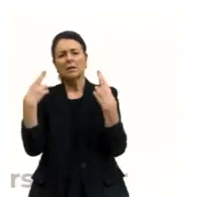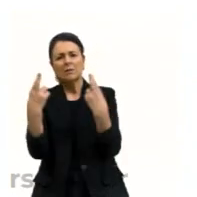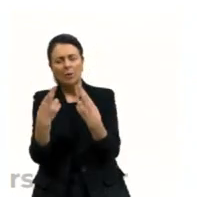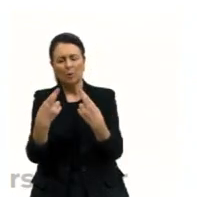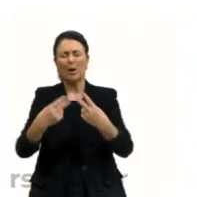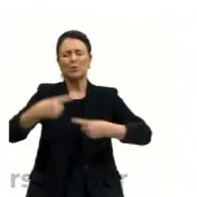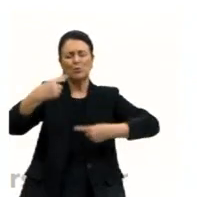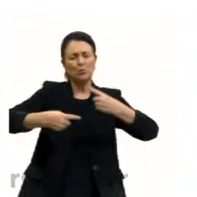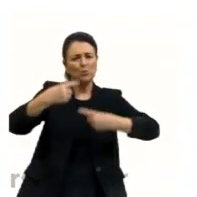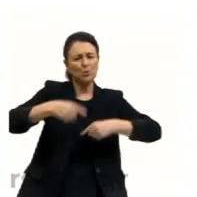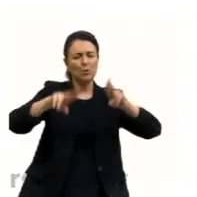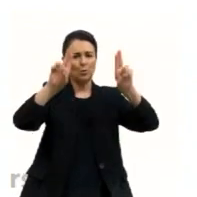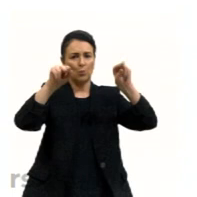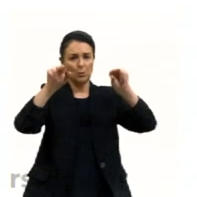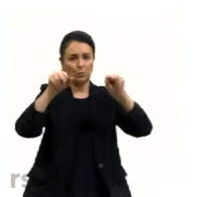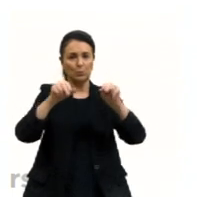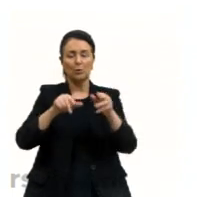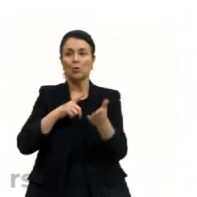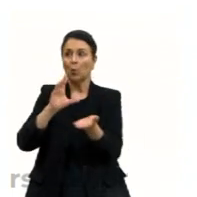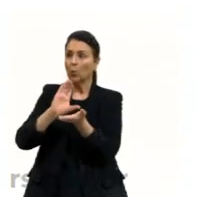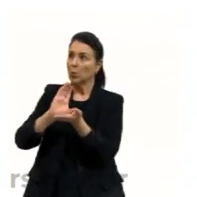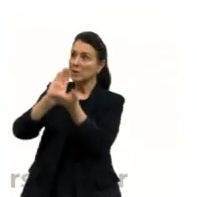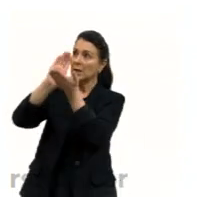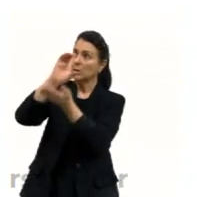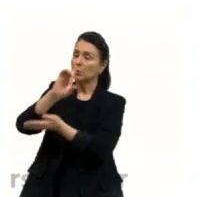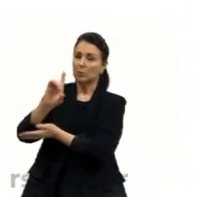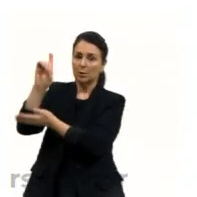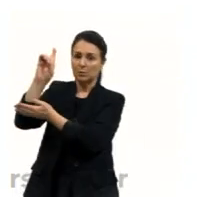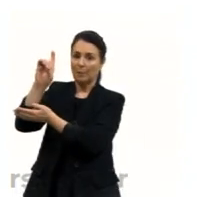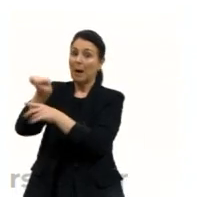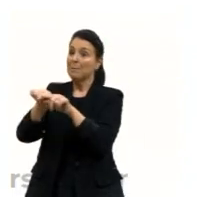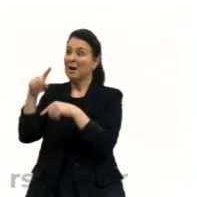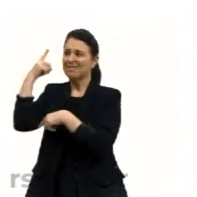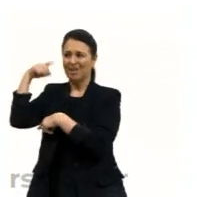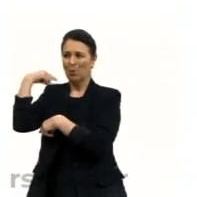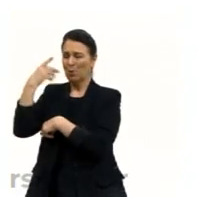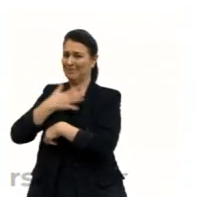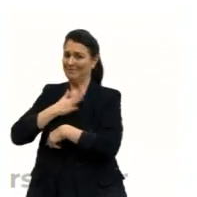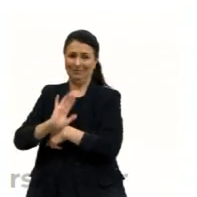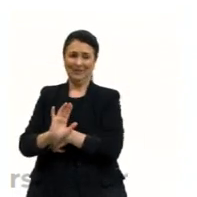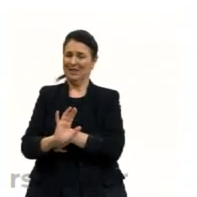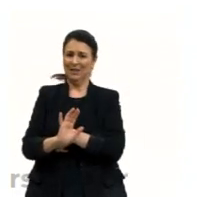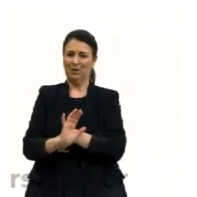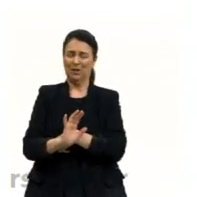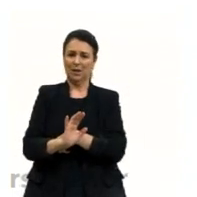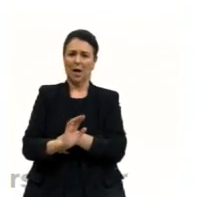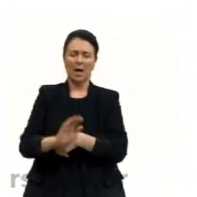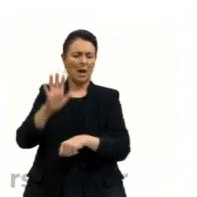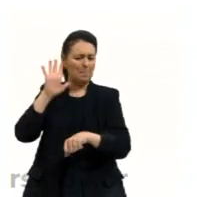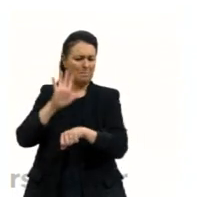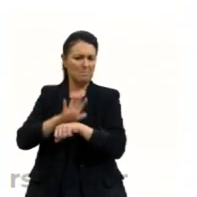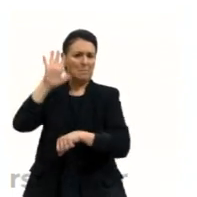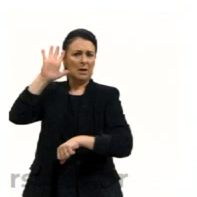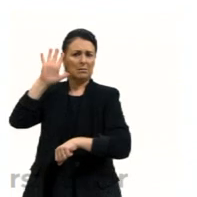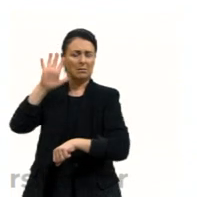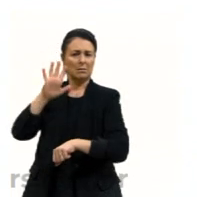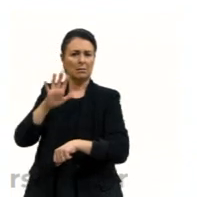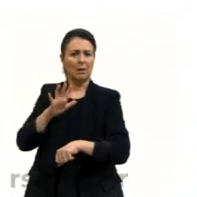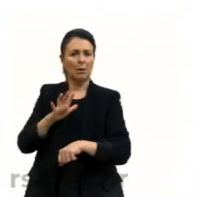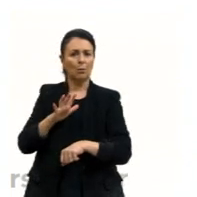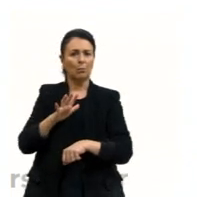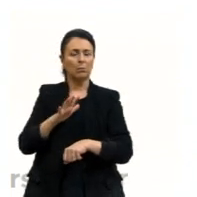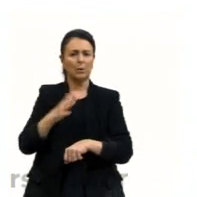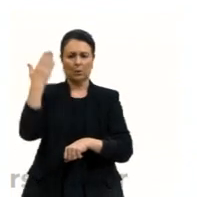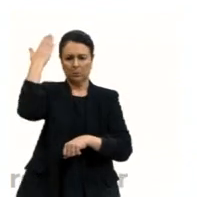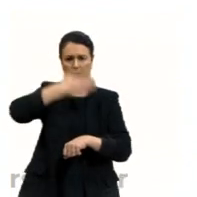tratar do assunto o Concílio dos Deuses mas a loucura em paciente dele uma pancada tão violenta que lhe